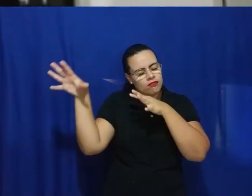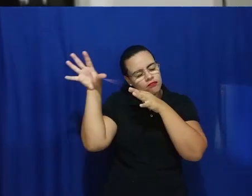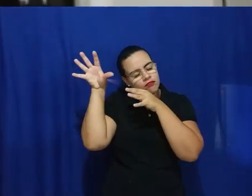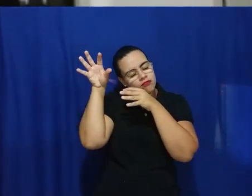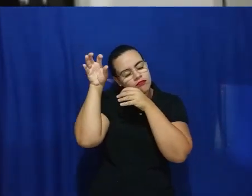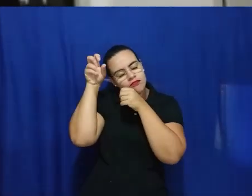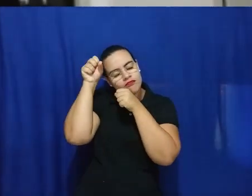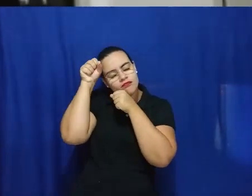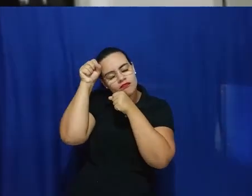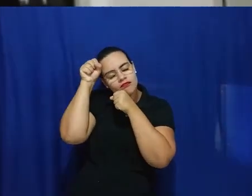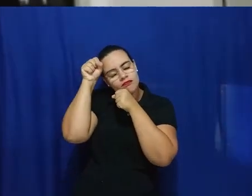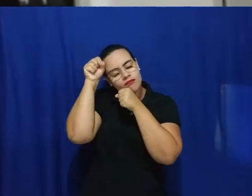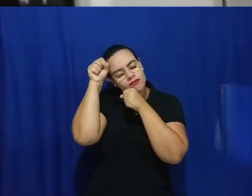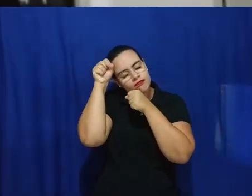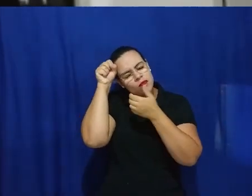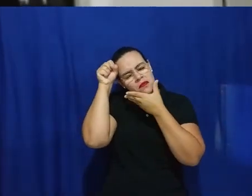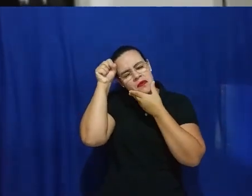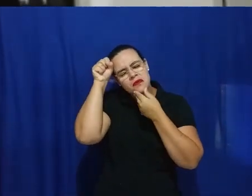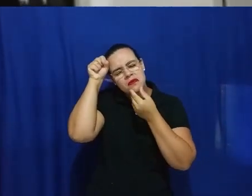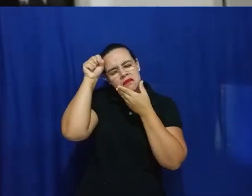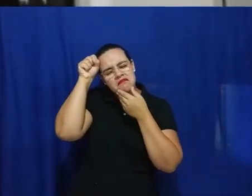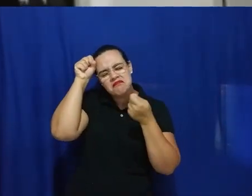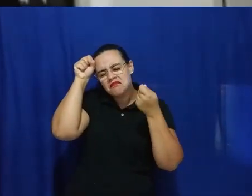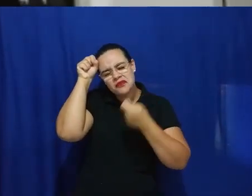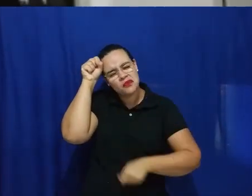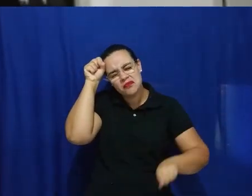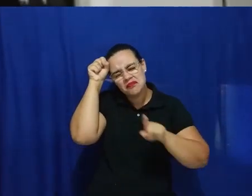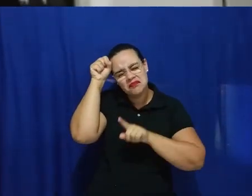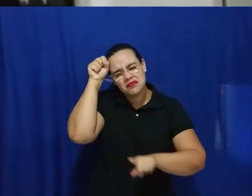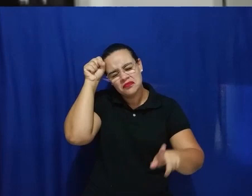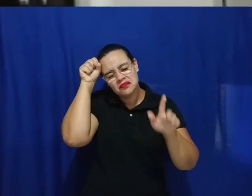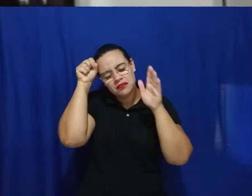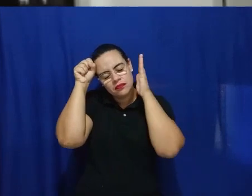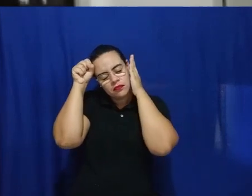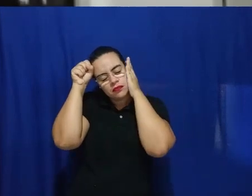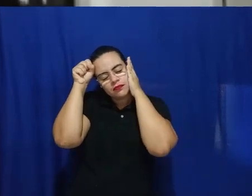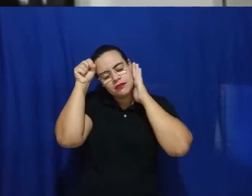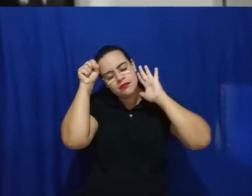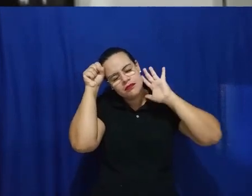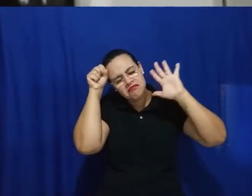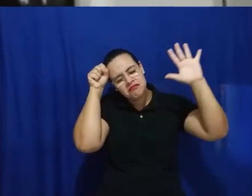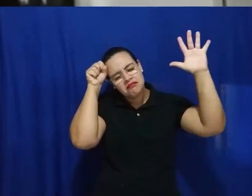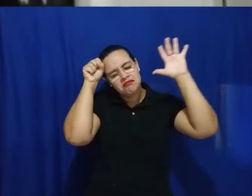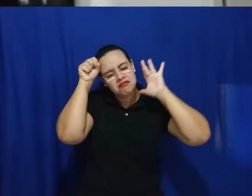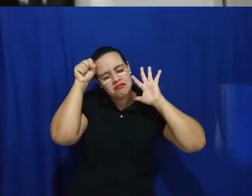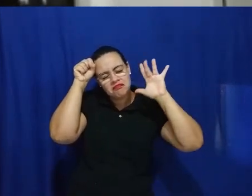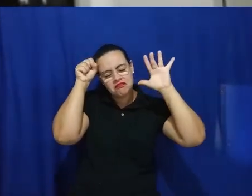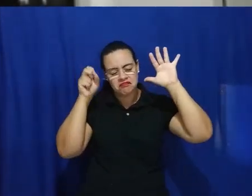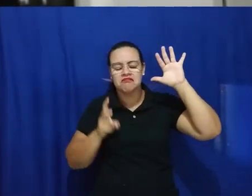E assim adormece esse homem que nunca